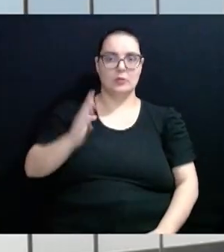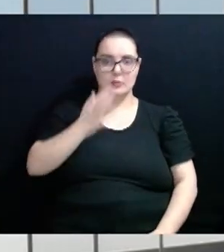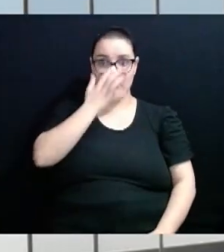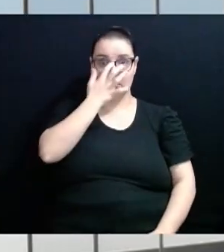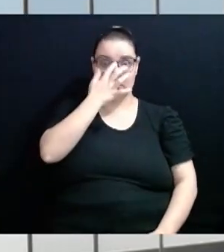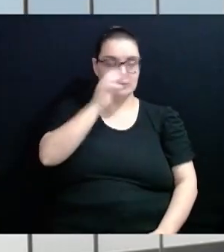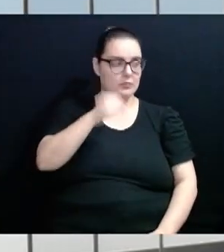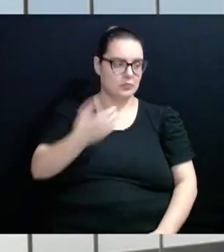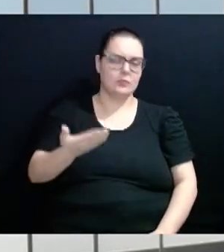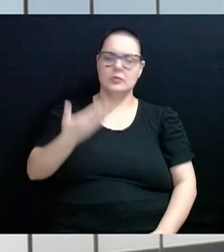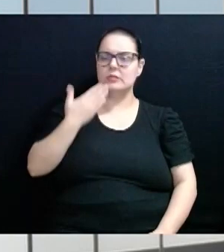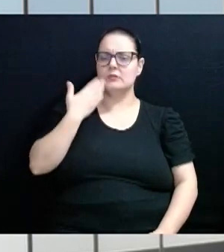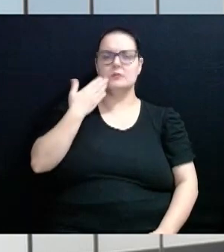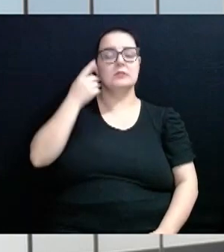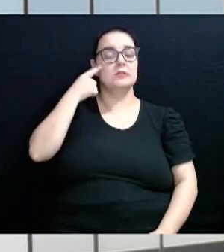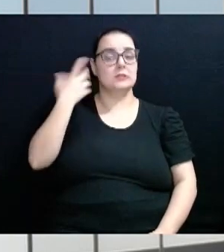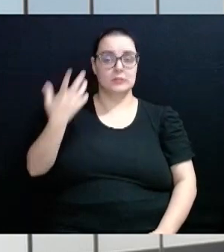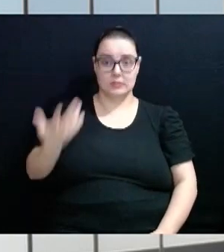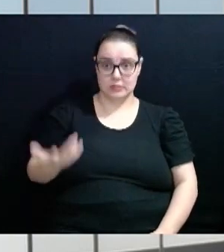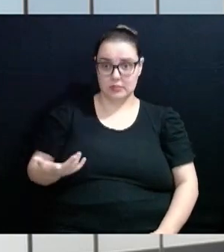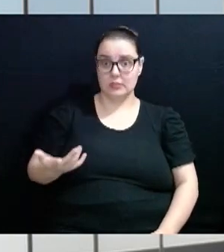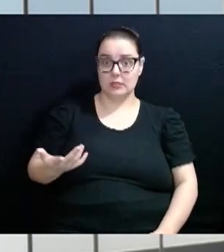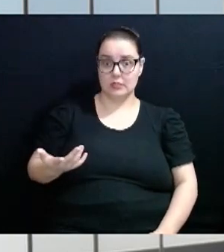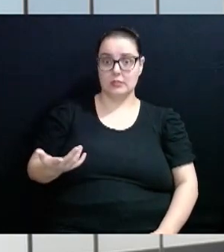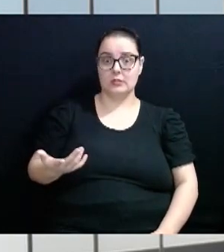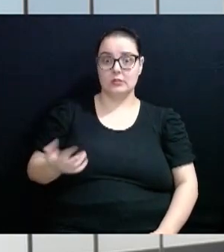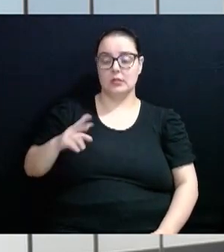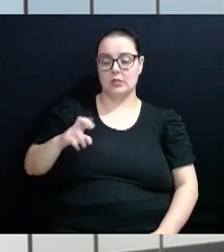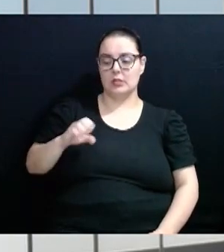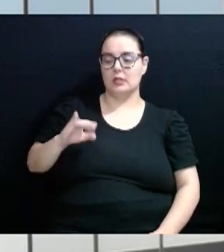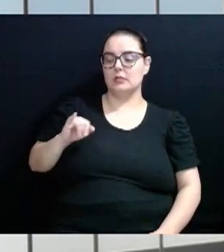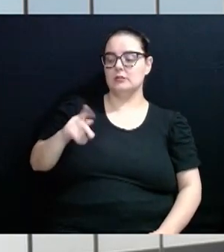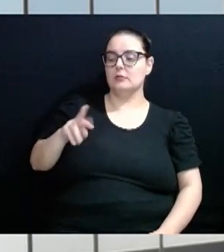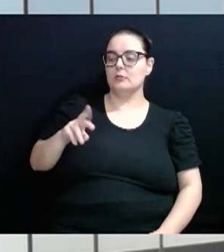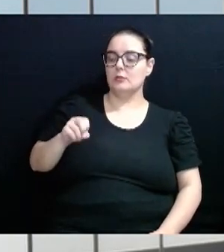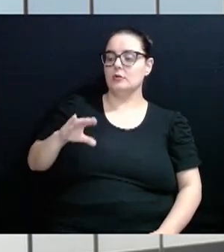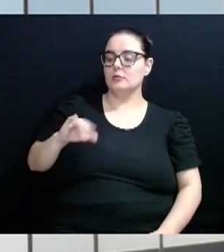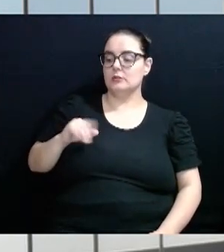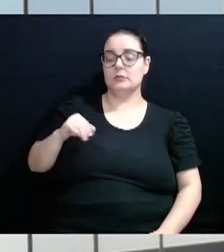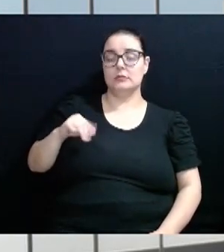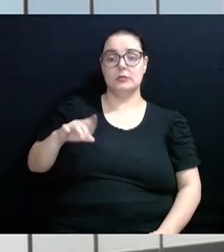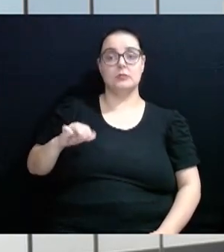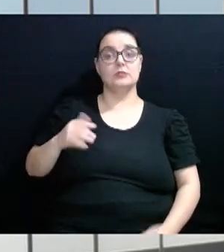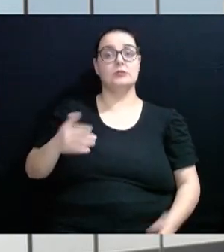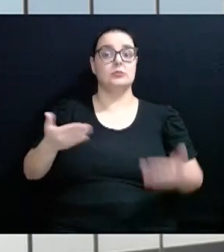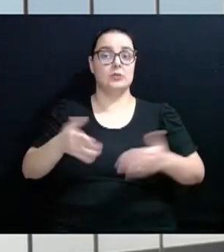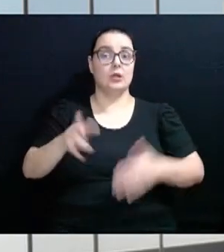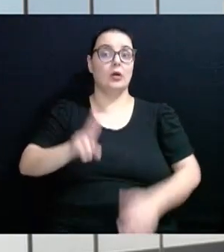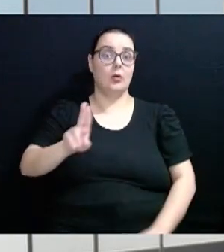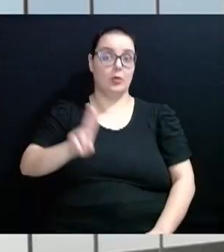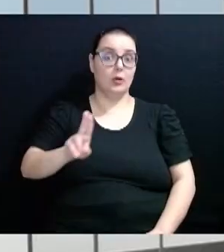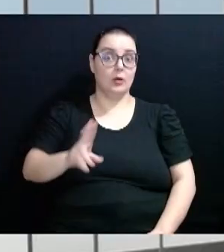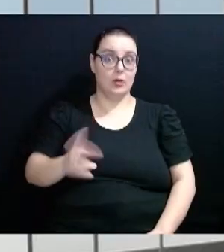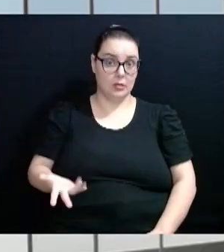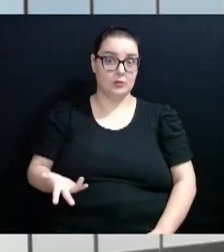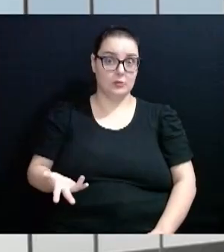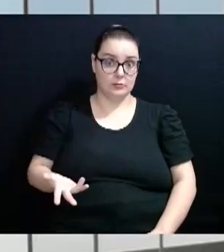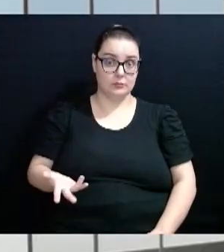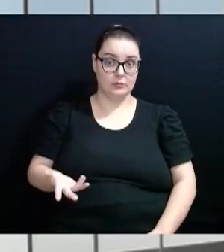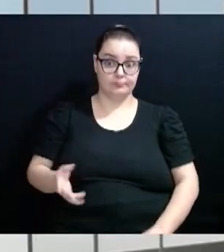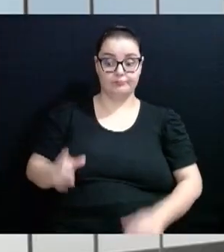essa ideia da reciprocidade. E agora nós estamos aplicando isso a um caso específico, que